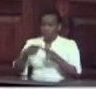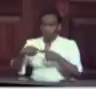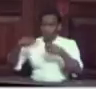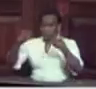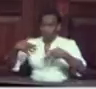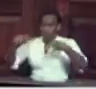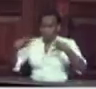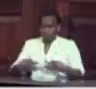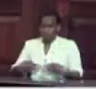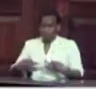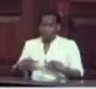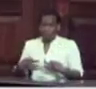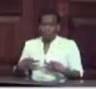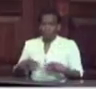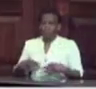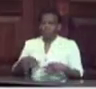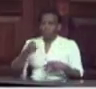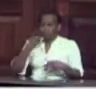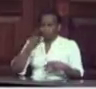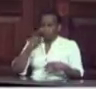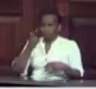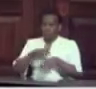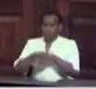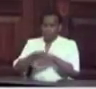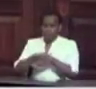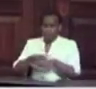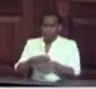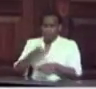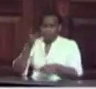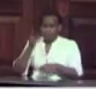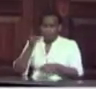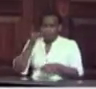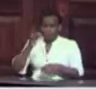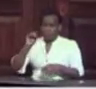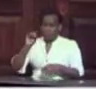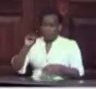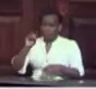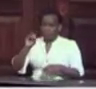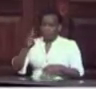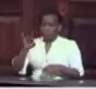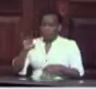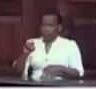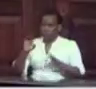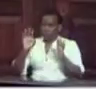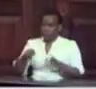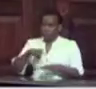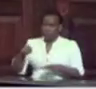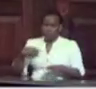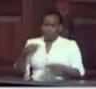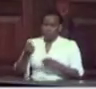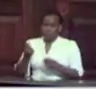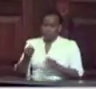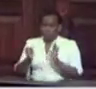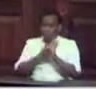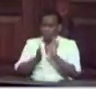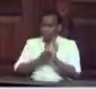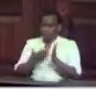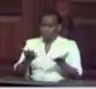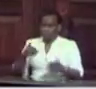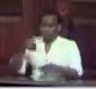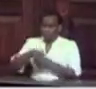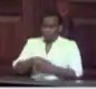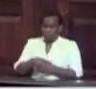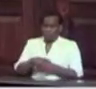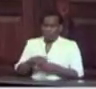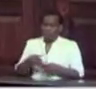aqui, alertados que fomos pela primeira vez aqui em plenário pelo deputado Osório, mas acontece que o valor que nós propusemos, e que foi votado hoje aqui,